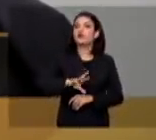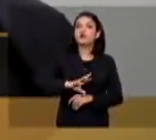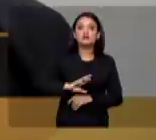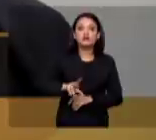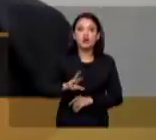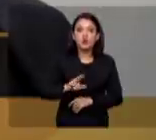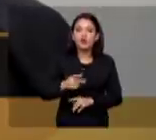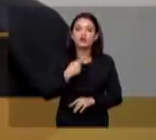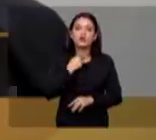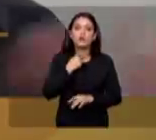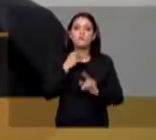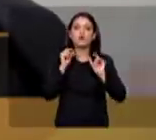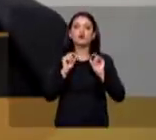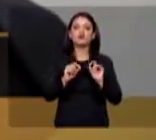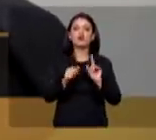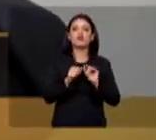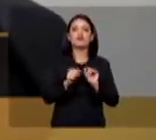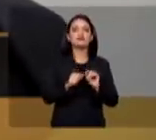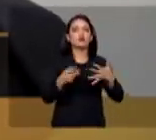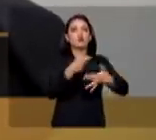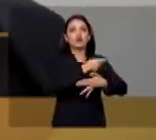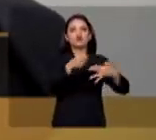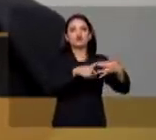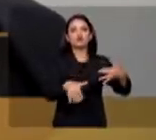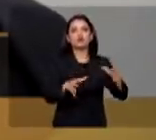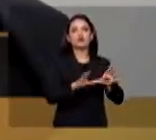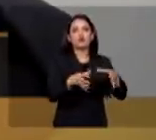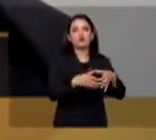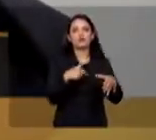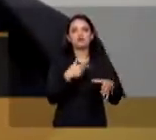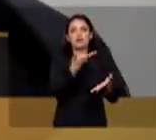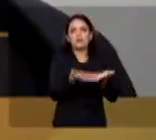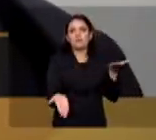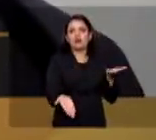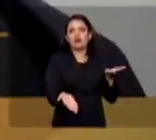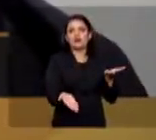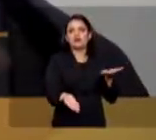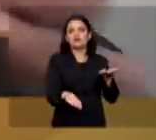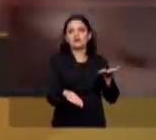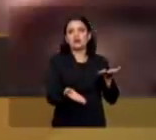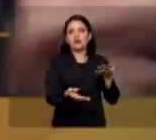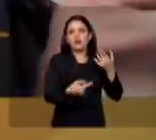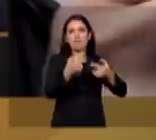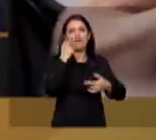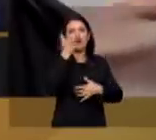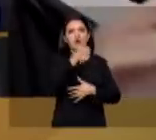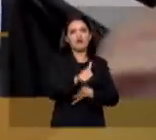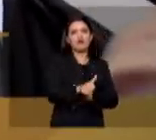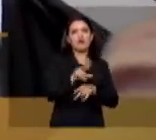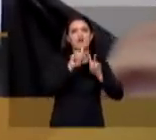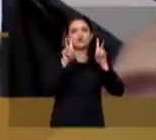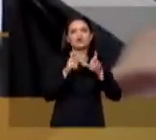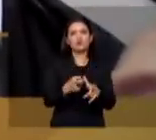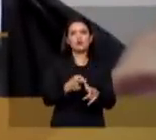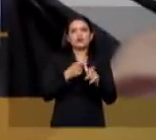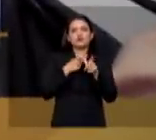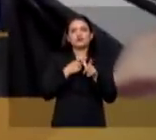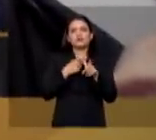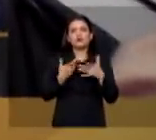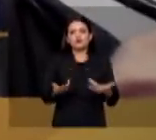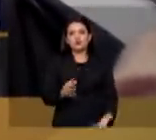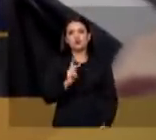turma simplesmente tivesse sua jurisdição esvaziada para apreciar a matéria sobre a suspeição nos autos